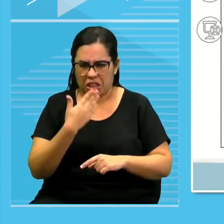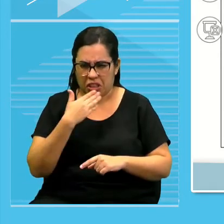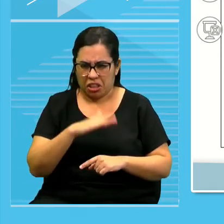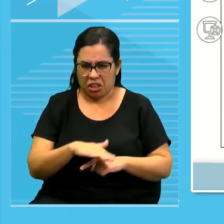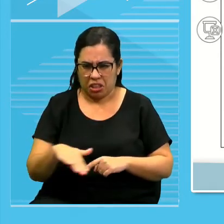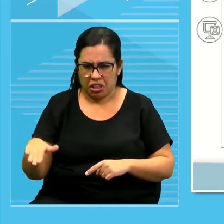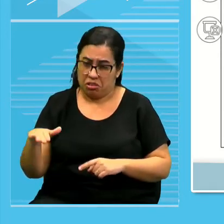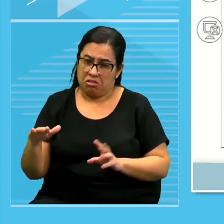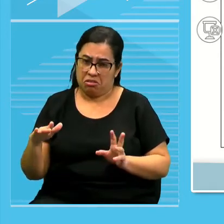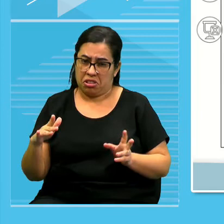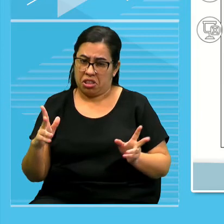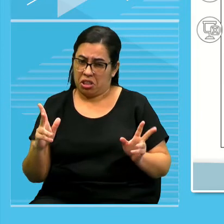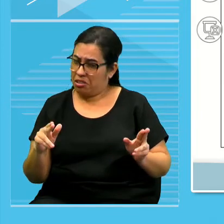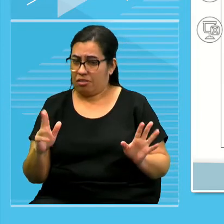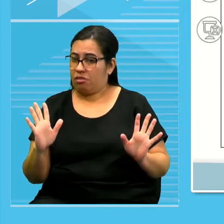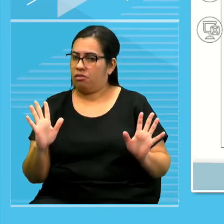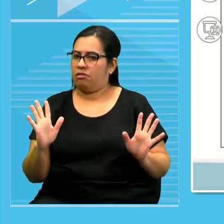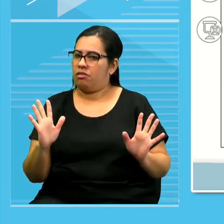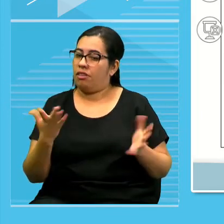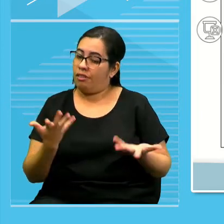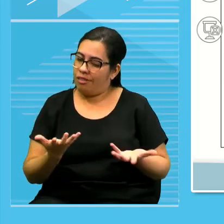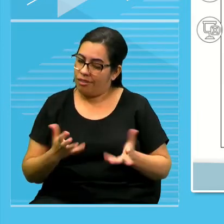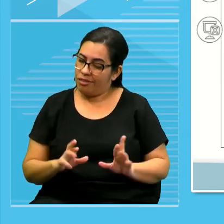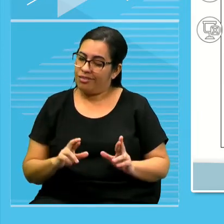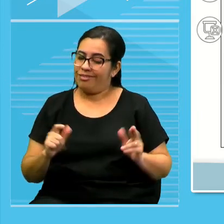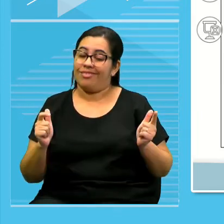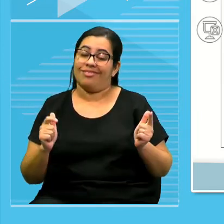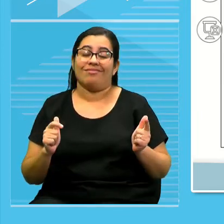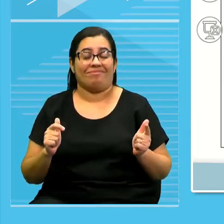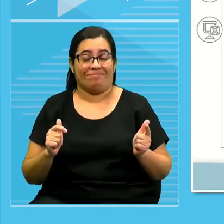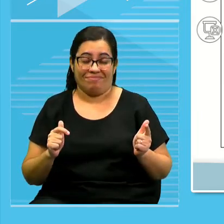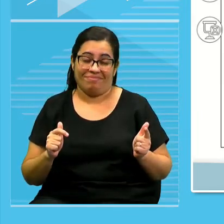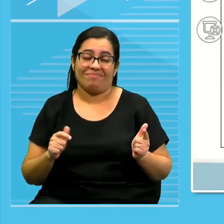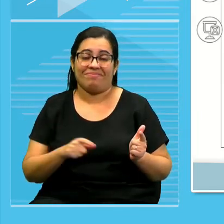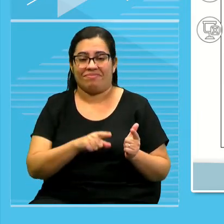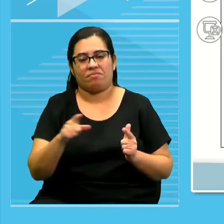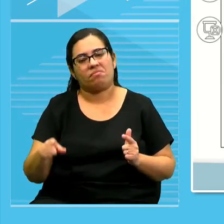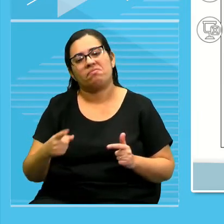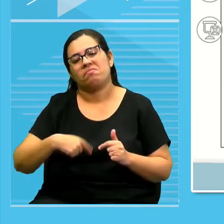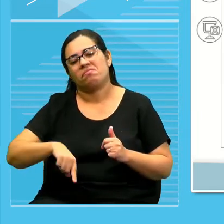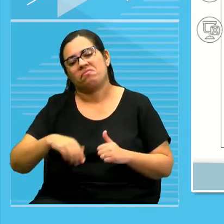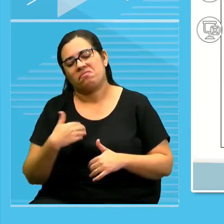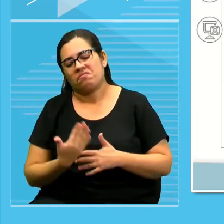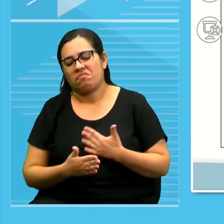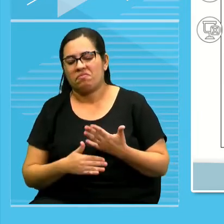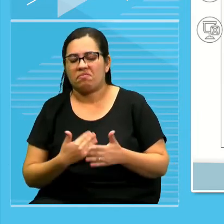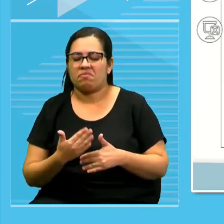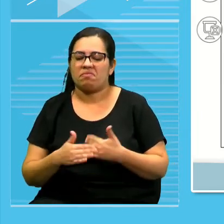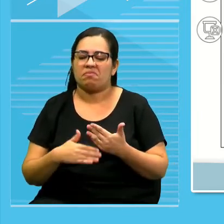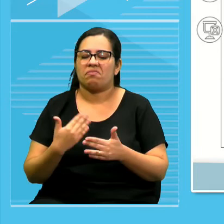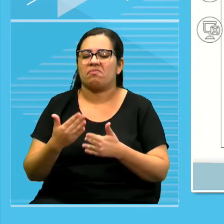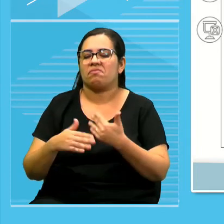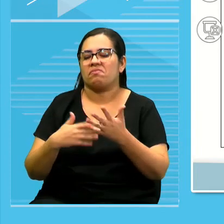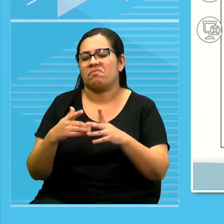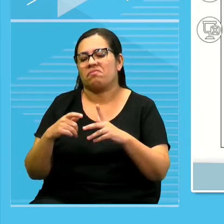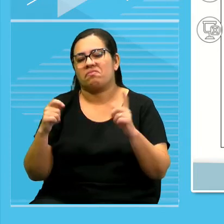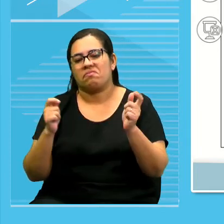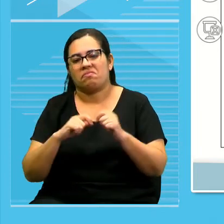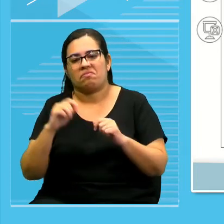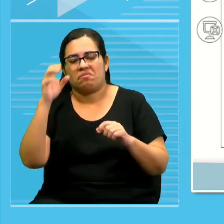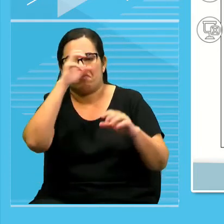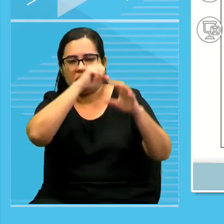assim espero né Então é isso a gente vai crescendo vai se desenvolvendo vai